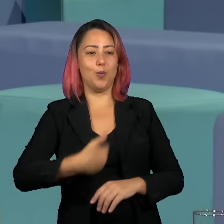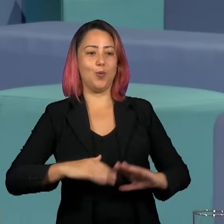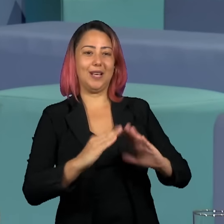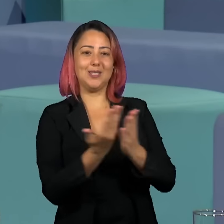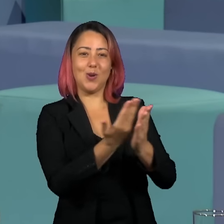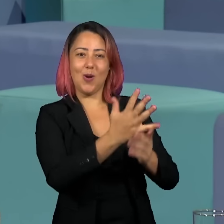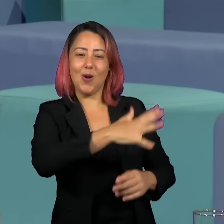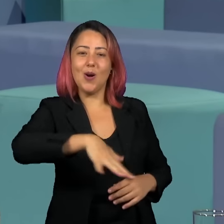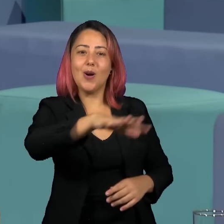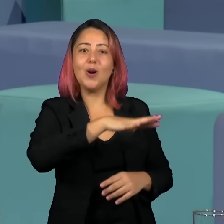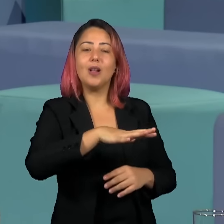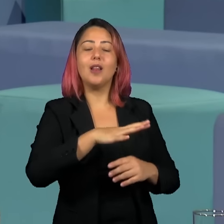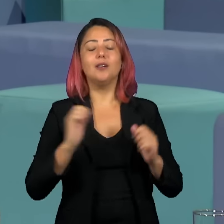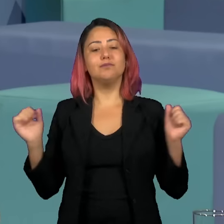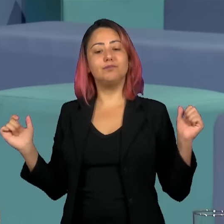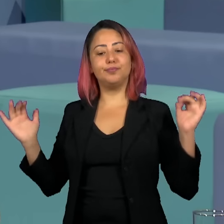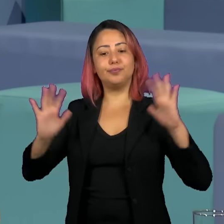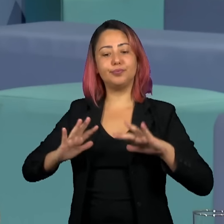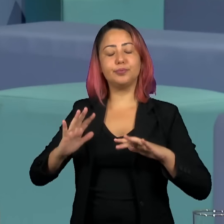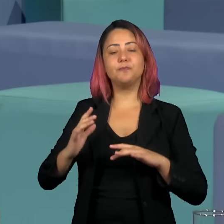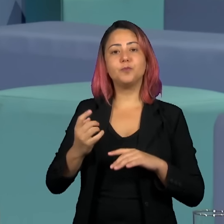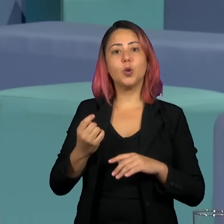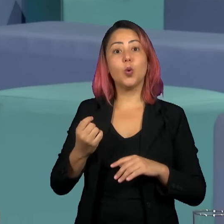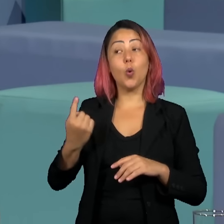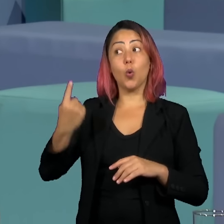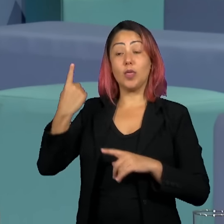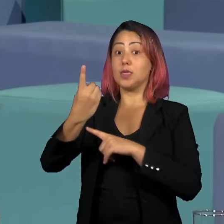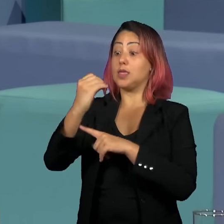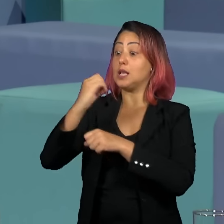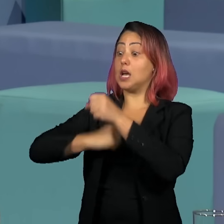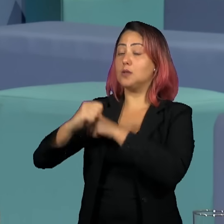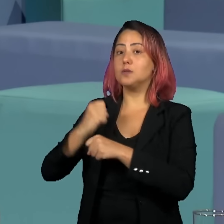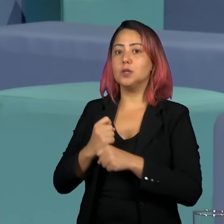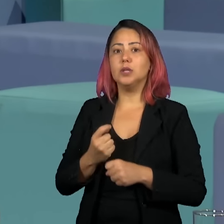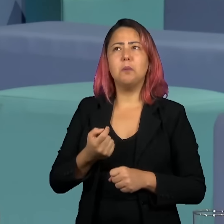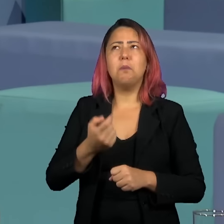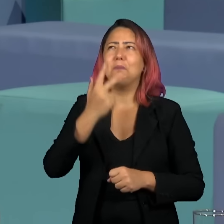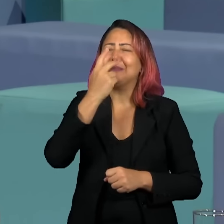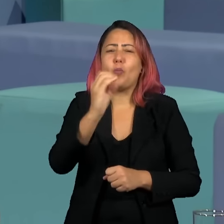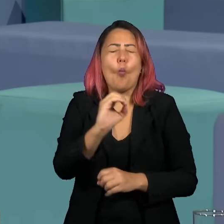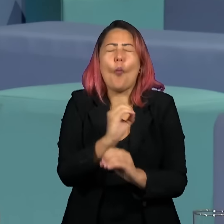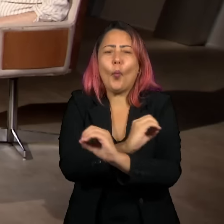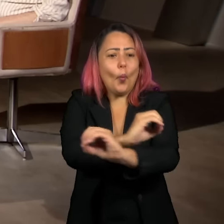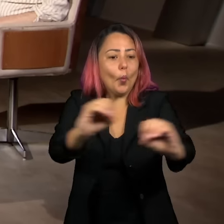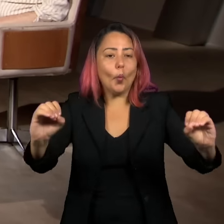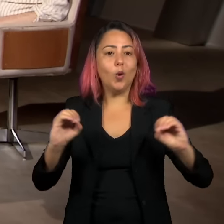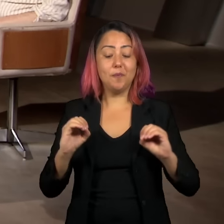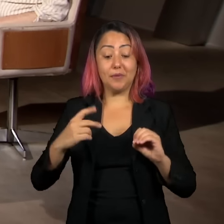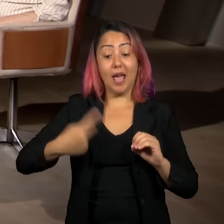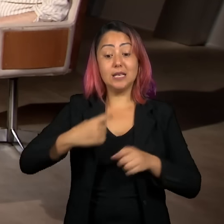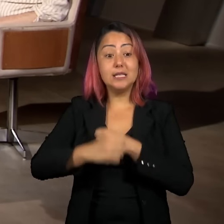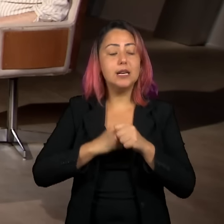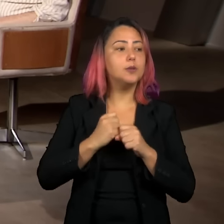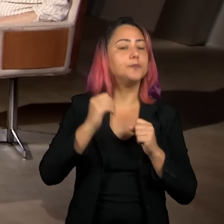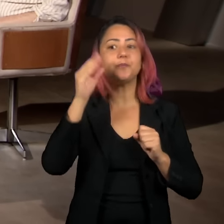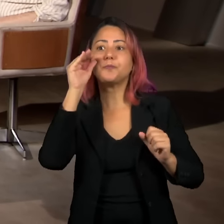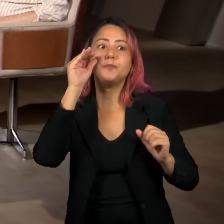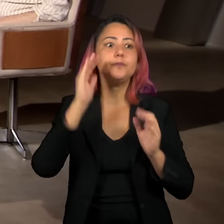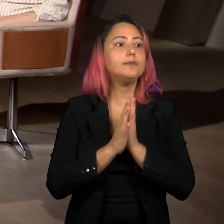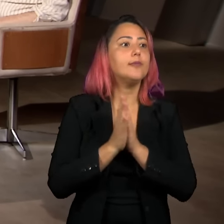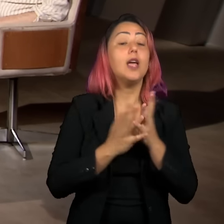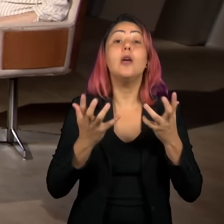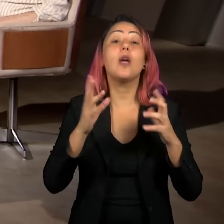no nosso congresso lá 10 anos atrás e esse ano eu fiquei muito feliz eu eu tava assim realmente muito satisfeito